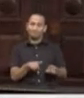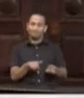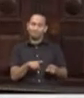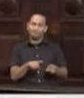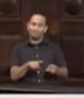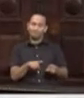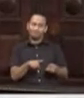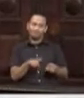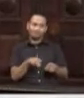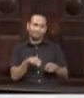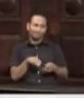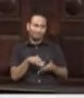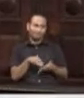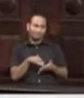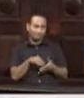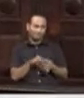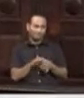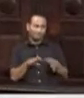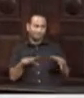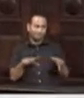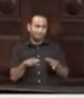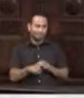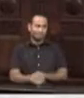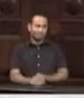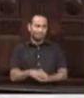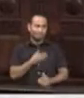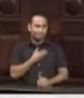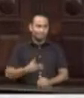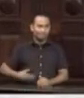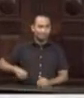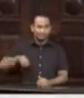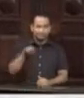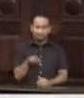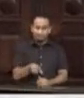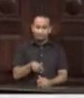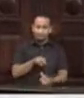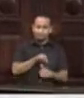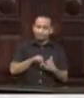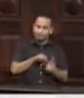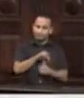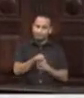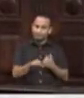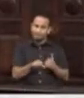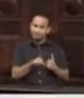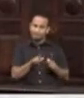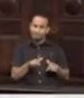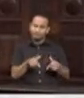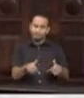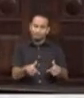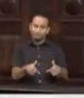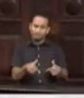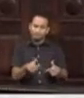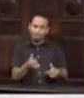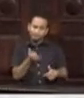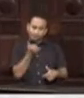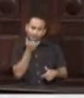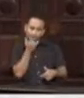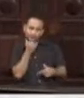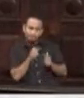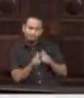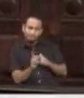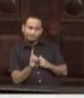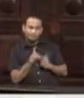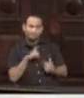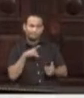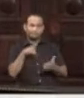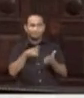onde os principais elementos apontados eram uma troca de favores. com perdão de dívidas, aditivos de